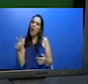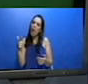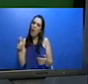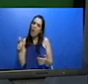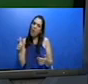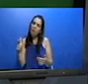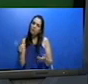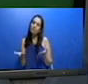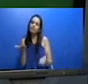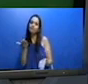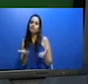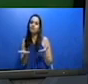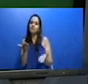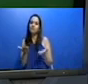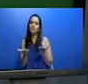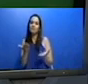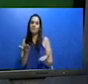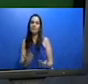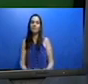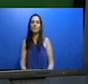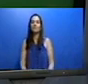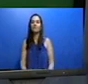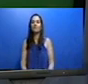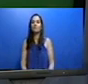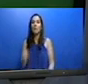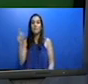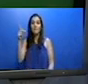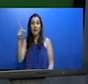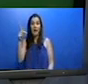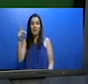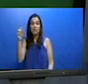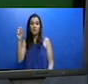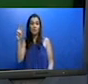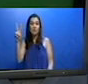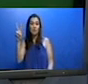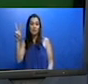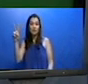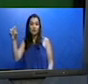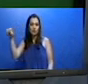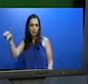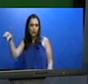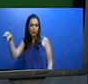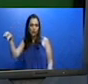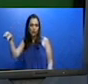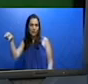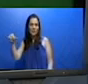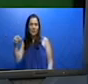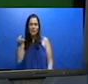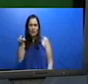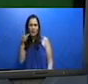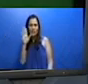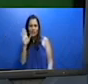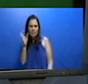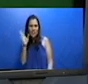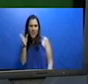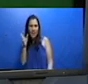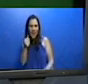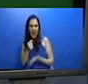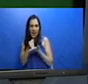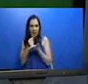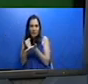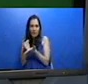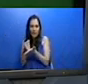as imagens lá na página 229. Você já deve ter ajudado seus familiares a